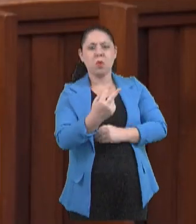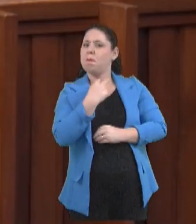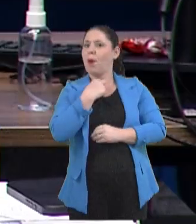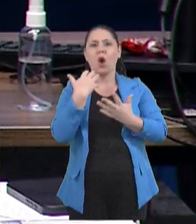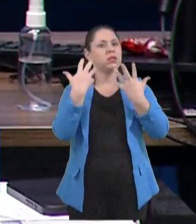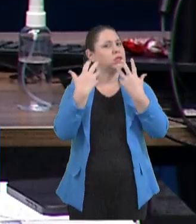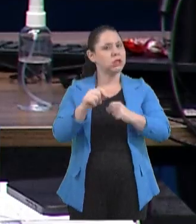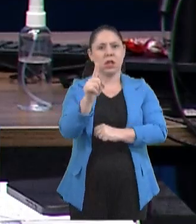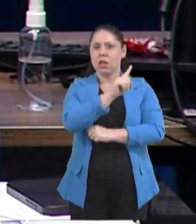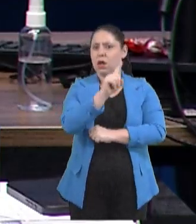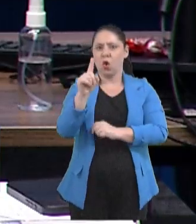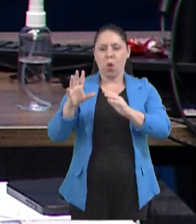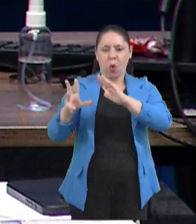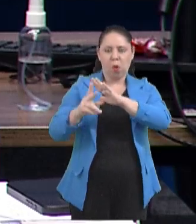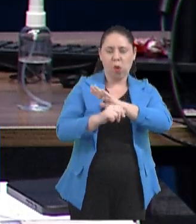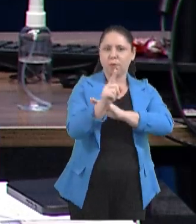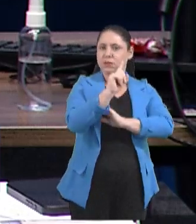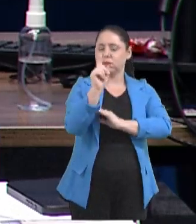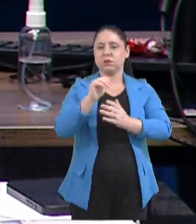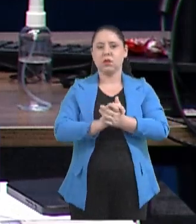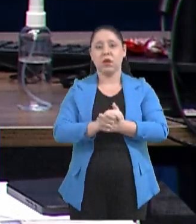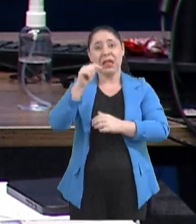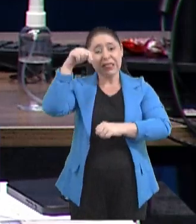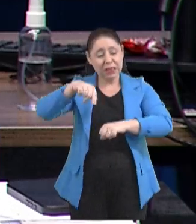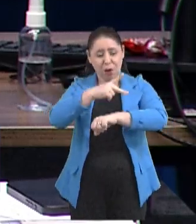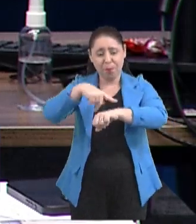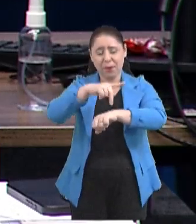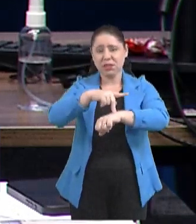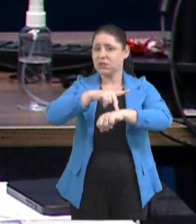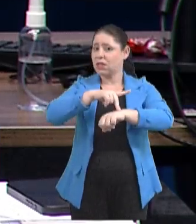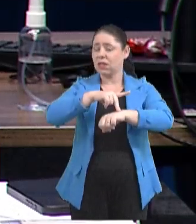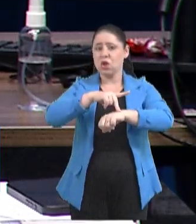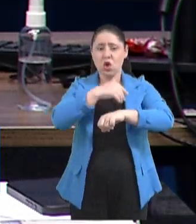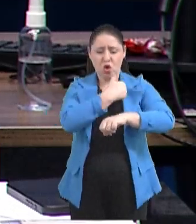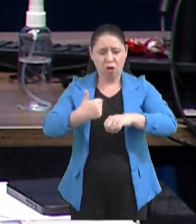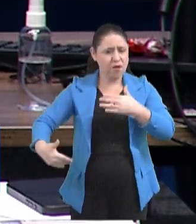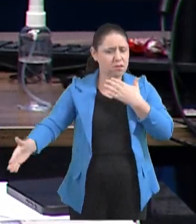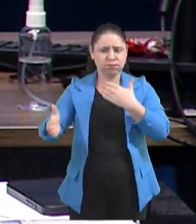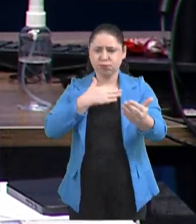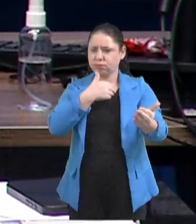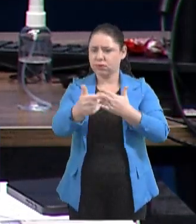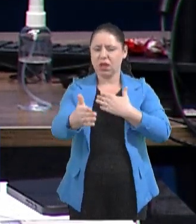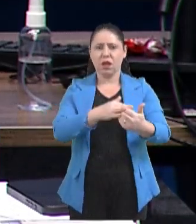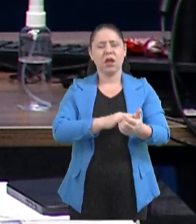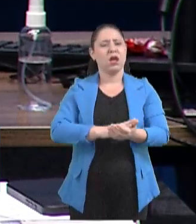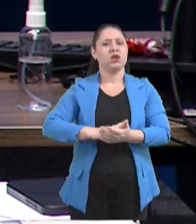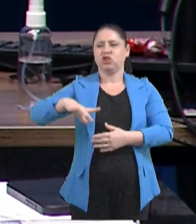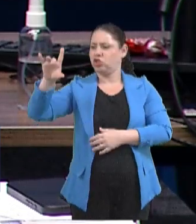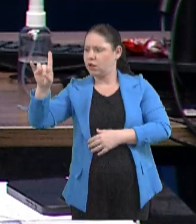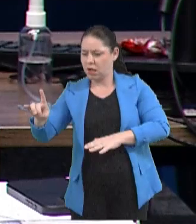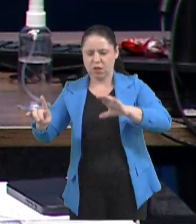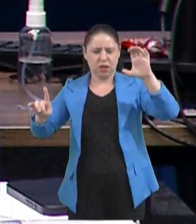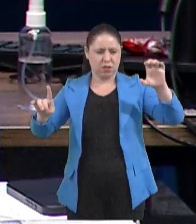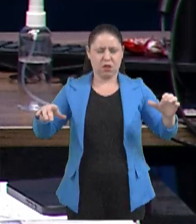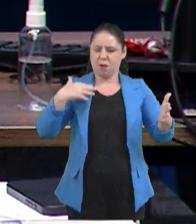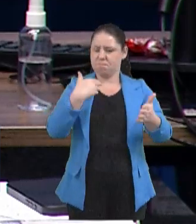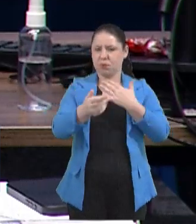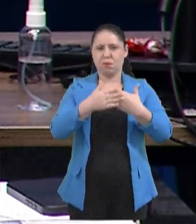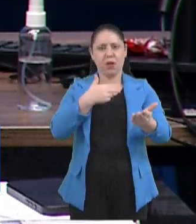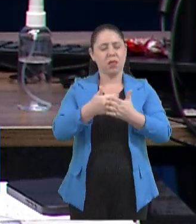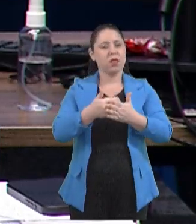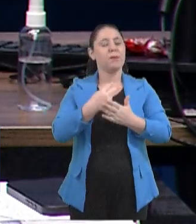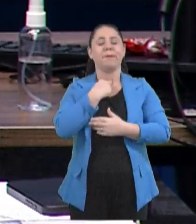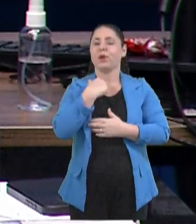podemos permitir mais esse tipo de coisa no nosso país, em governo nenhum, seja da direita, da esquerda,